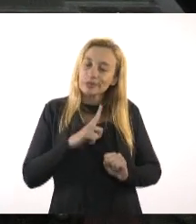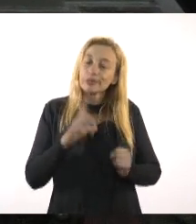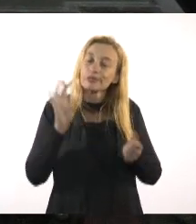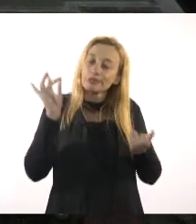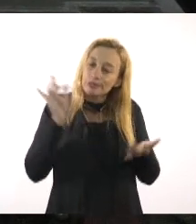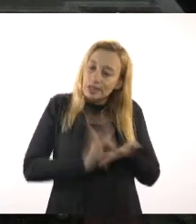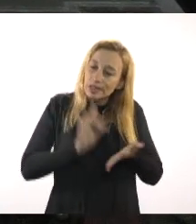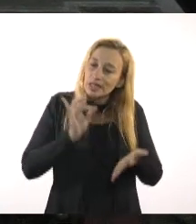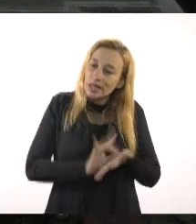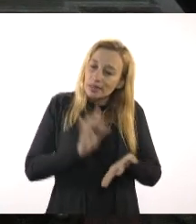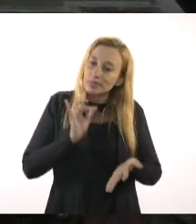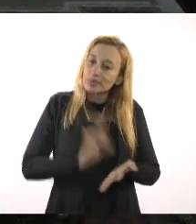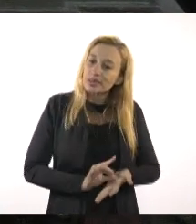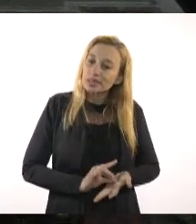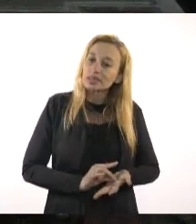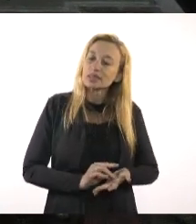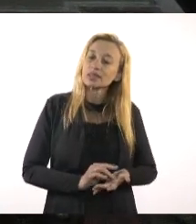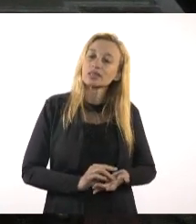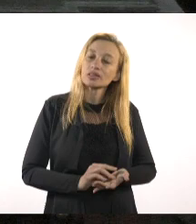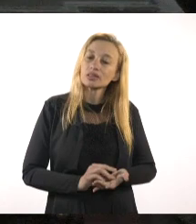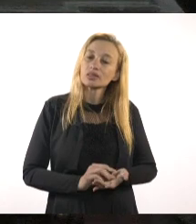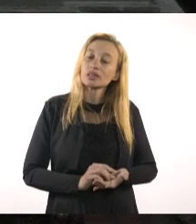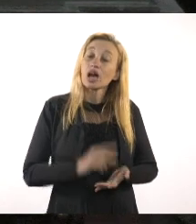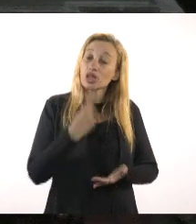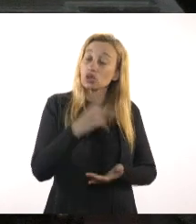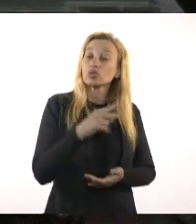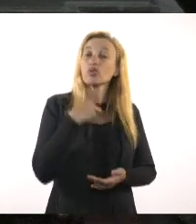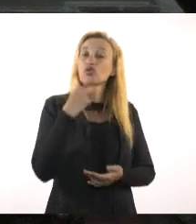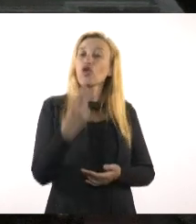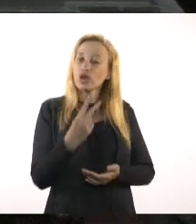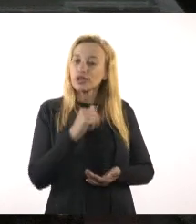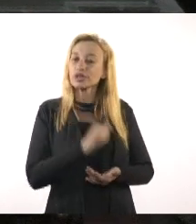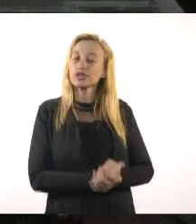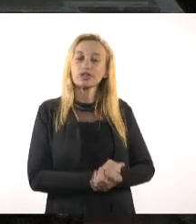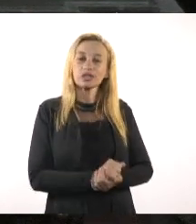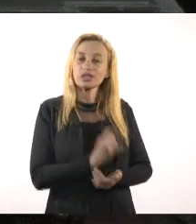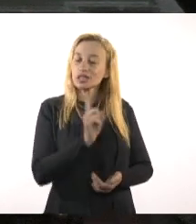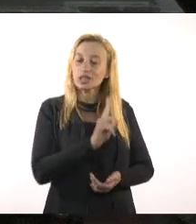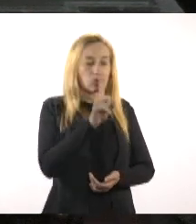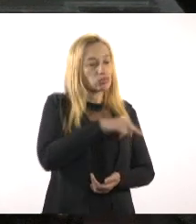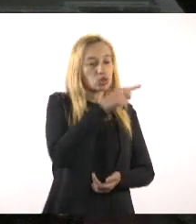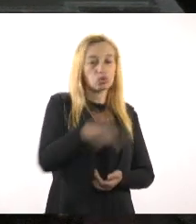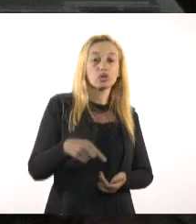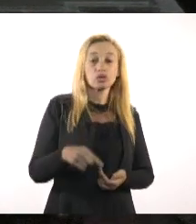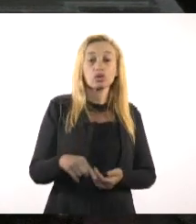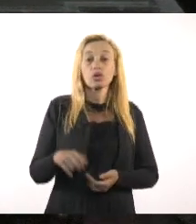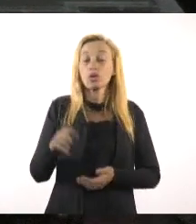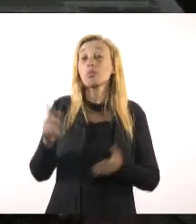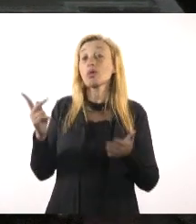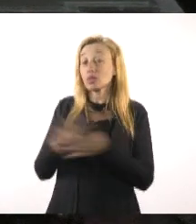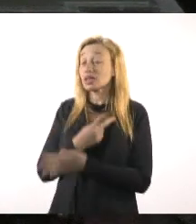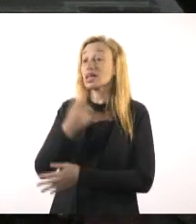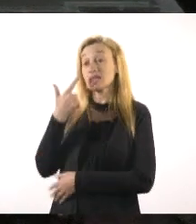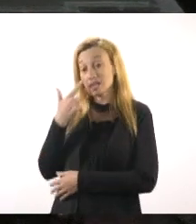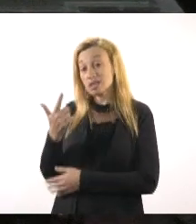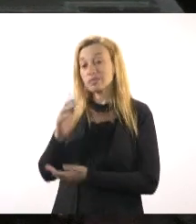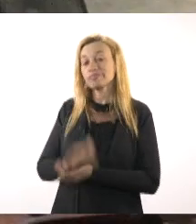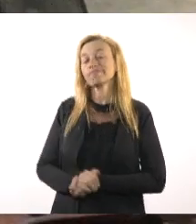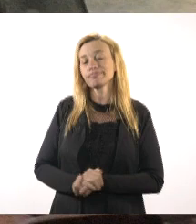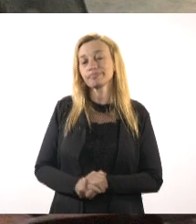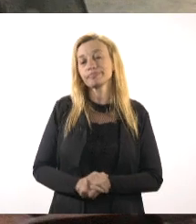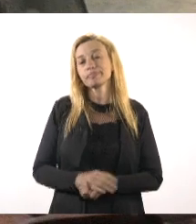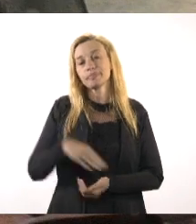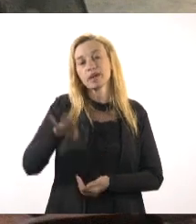sua vez, a sua voz e não possam ser excluídos, como infelizmente tanto acontece. Obrigado, Maria Cristina.